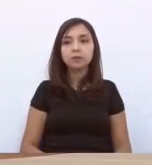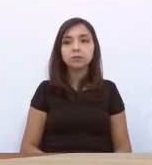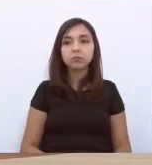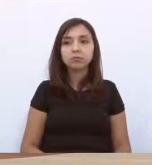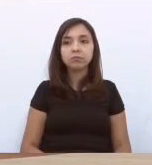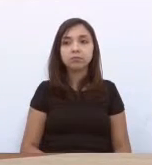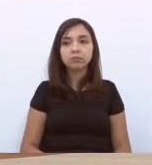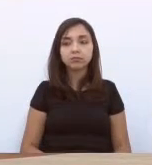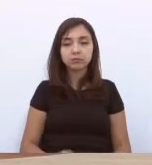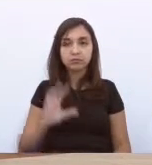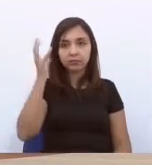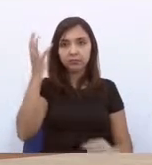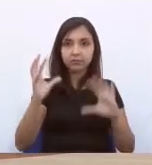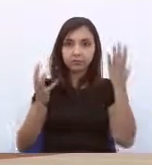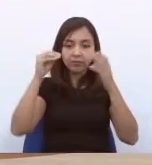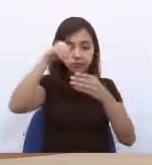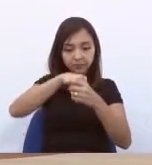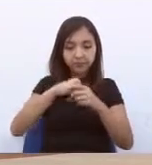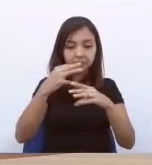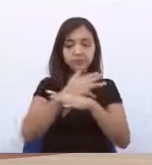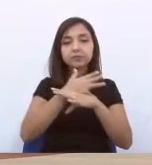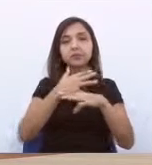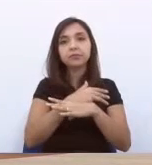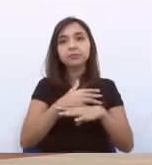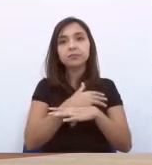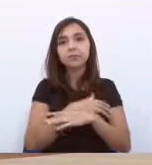que está acontecendo aqui na nossa cidade.